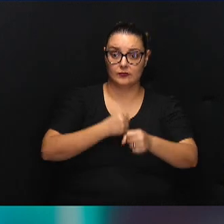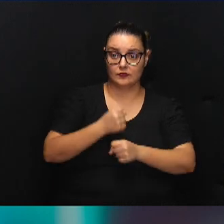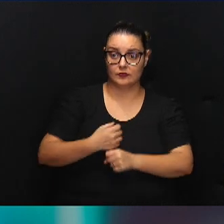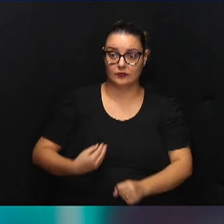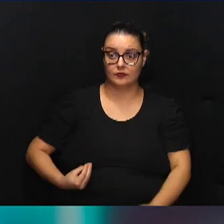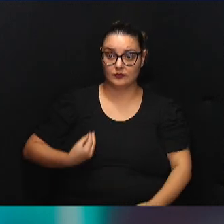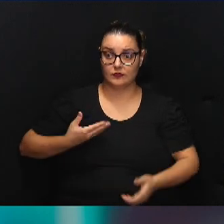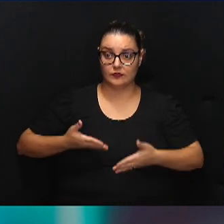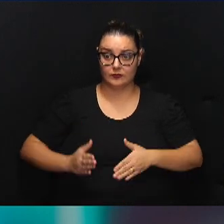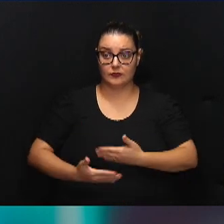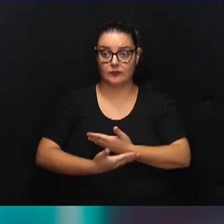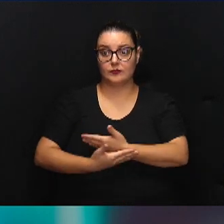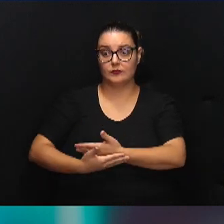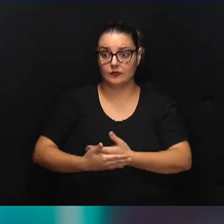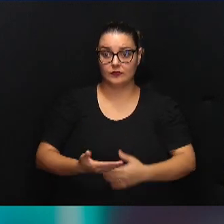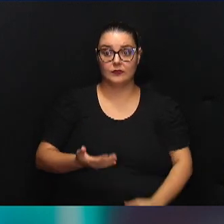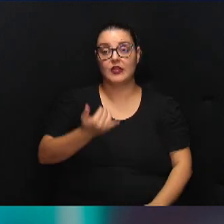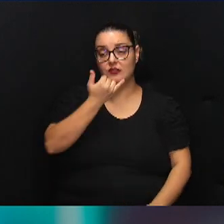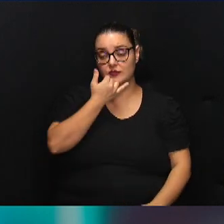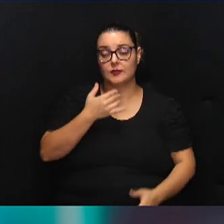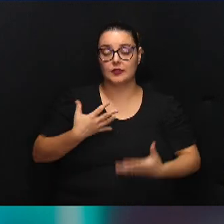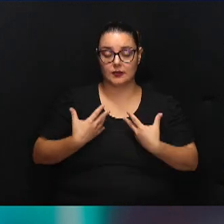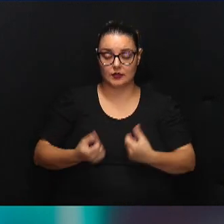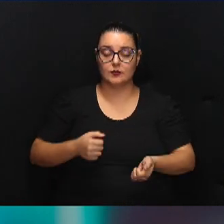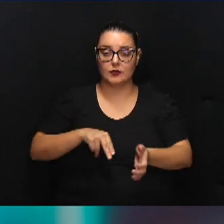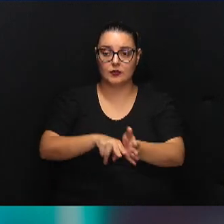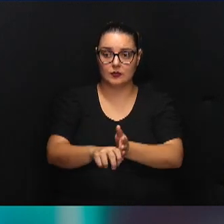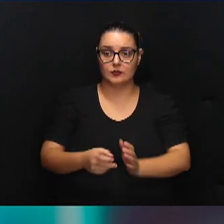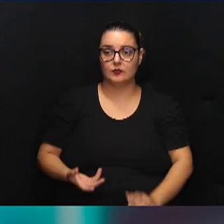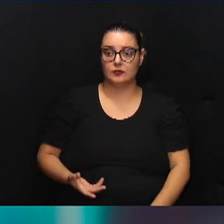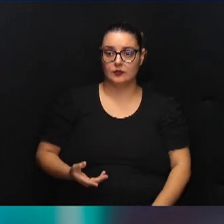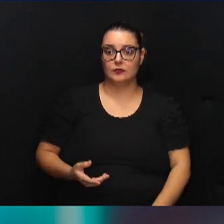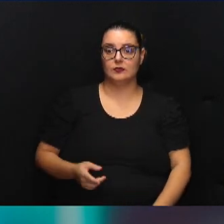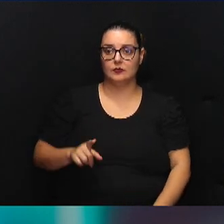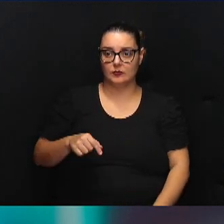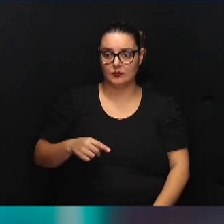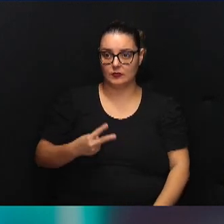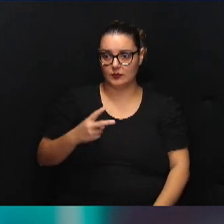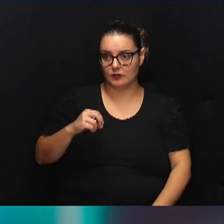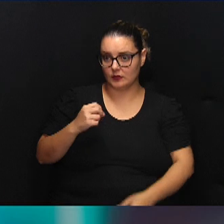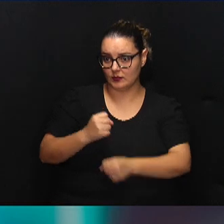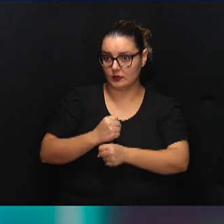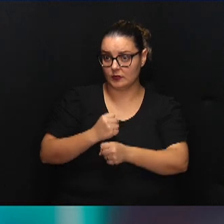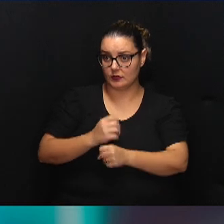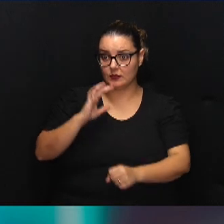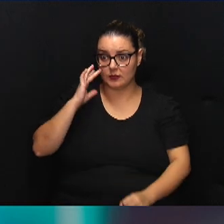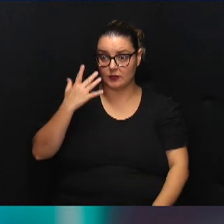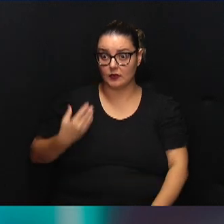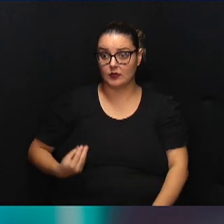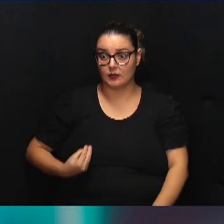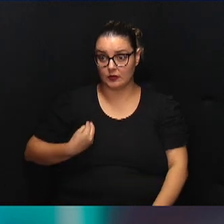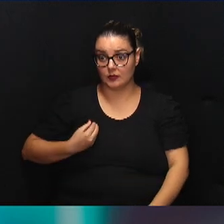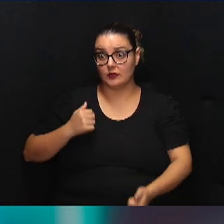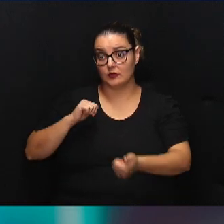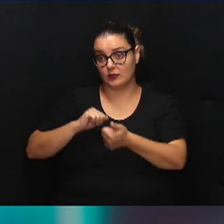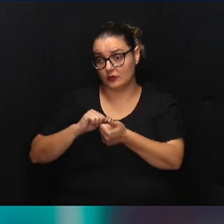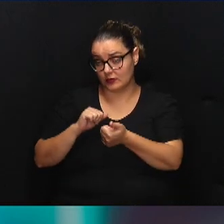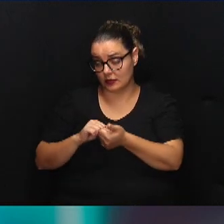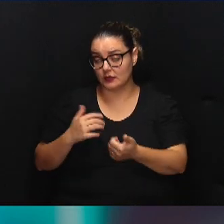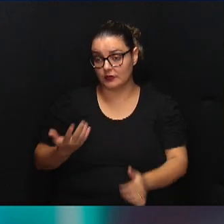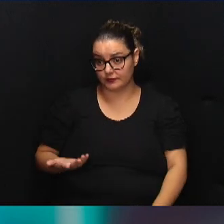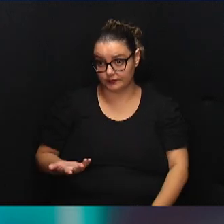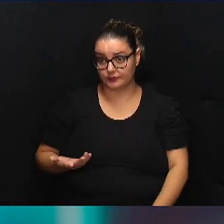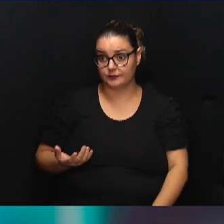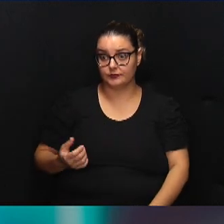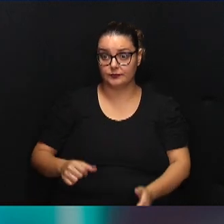pessoa recém-diagnosticada, ela dita os próximos 20 anos, se eu não me engano, de vida com qualidade. Então, se